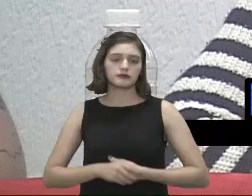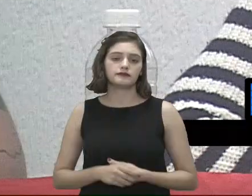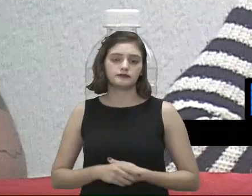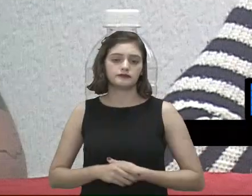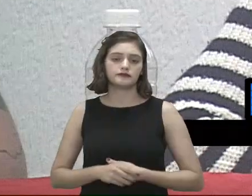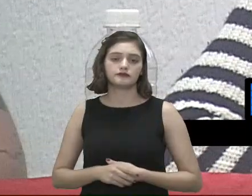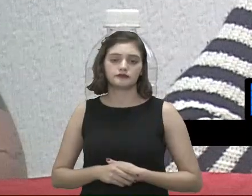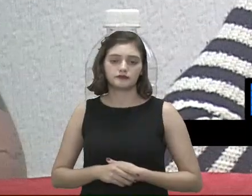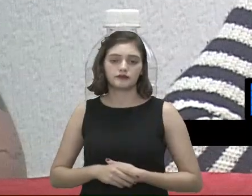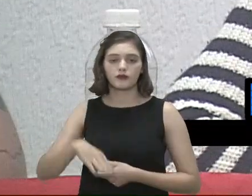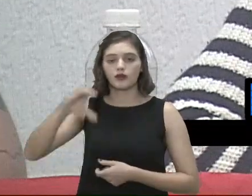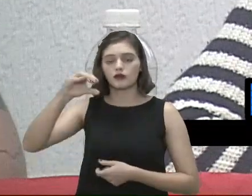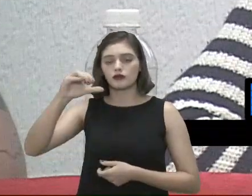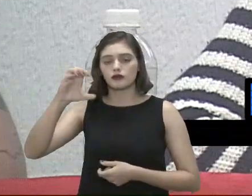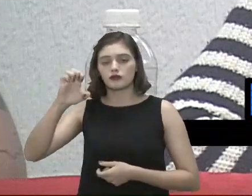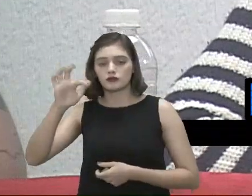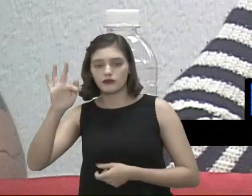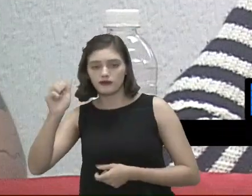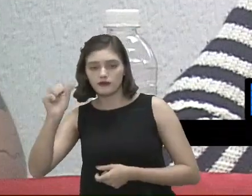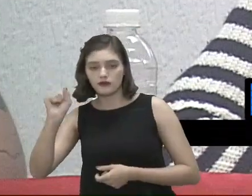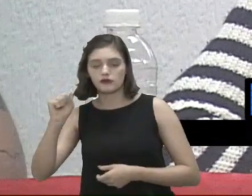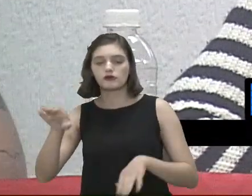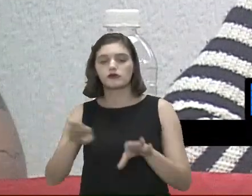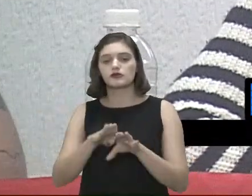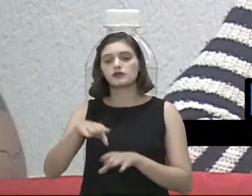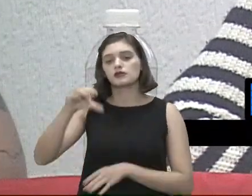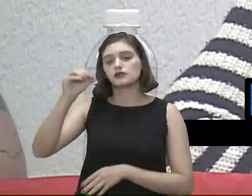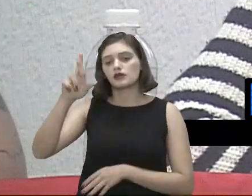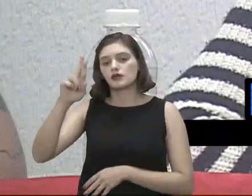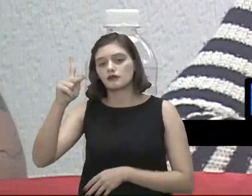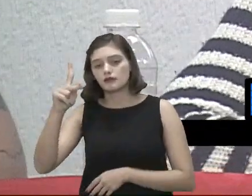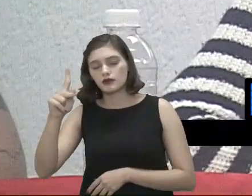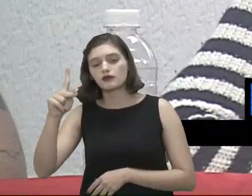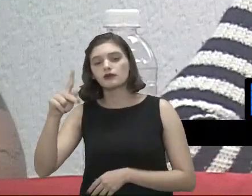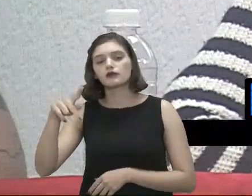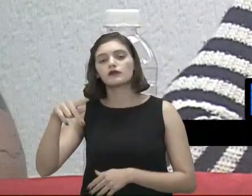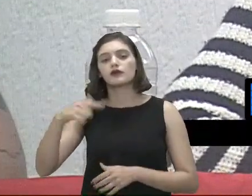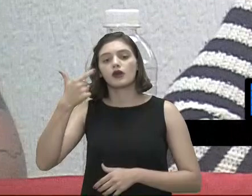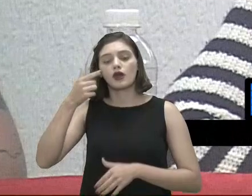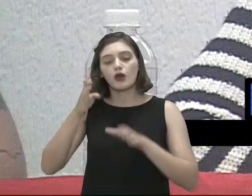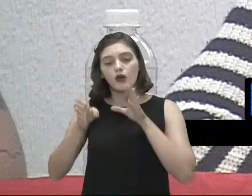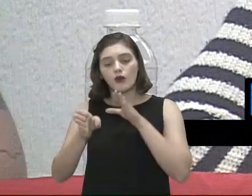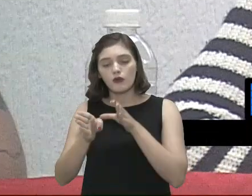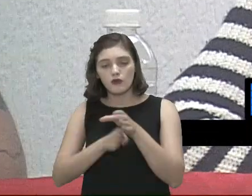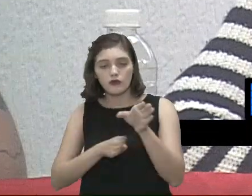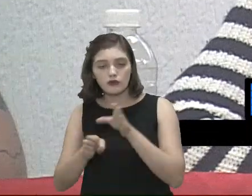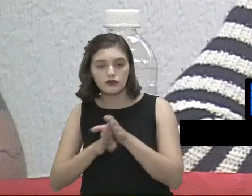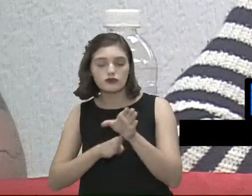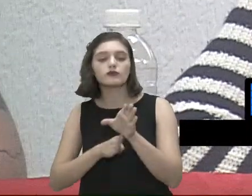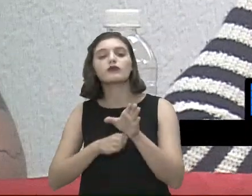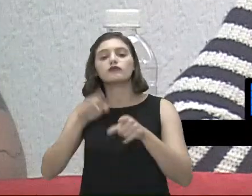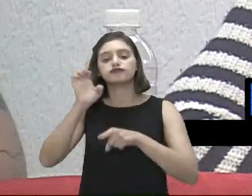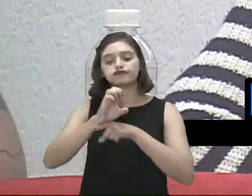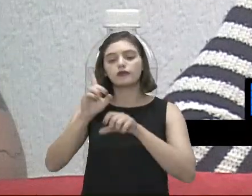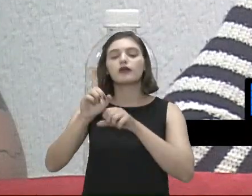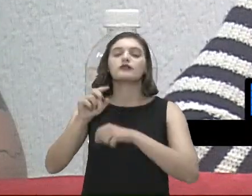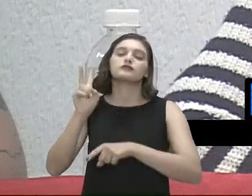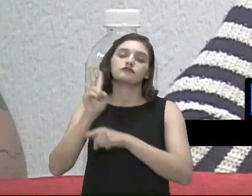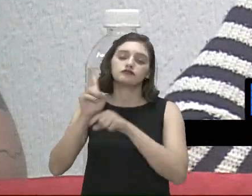notas do CEFES, do CRP, né, que é o Conselho Federal de Serviço